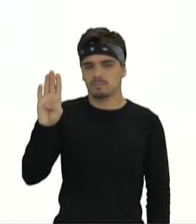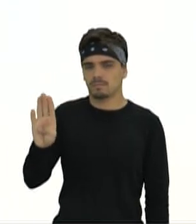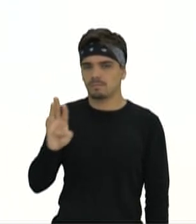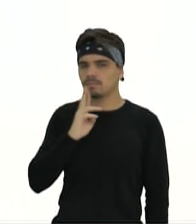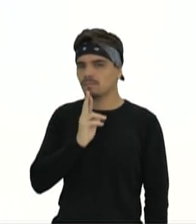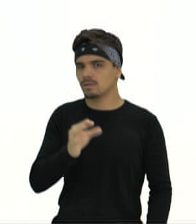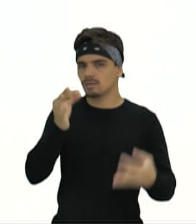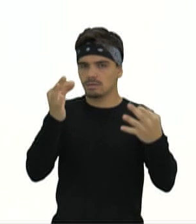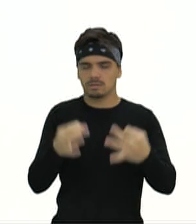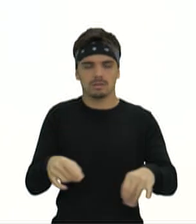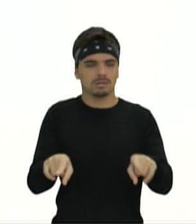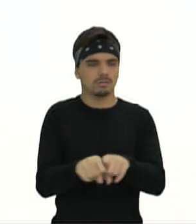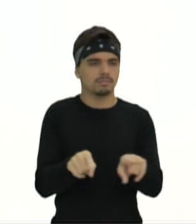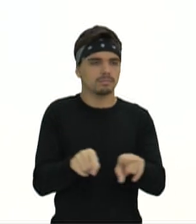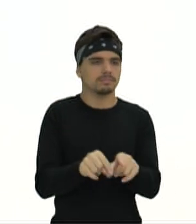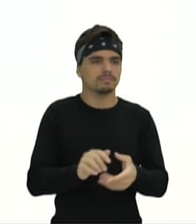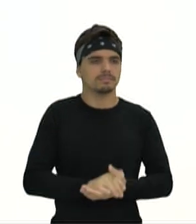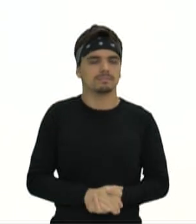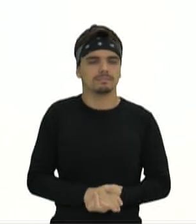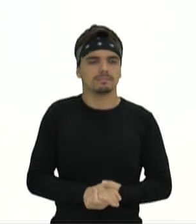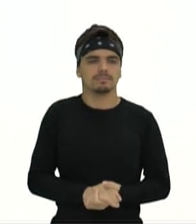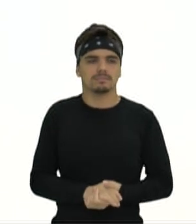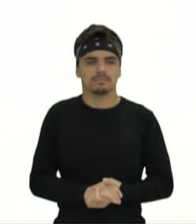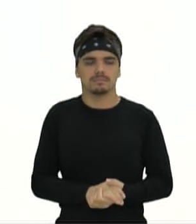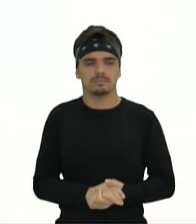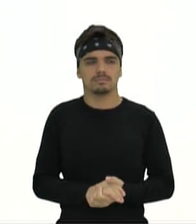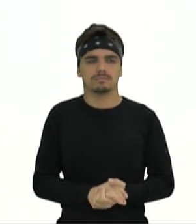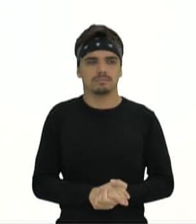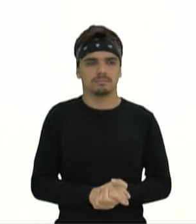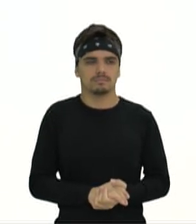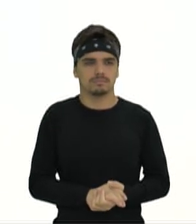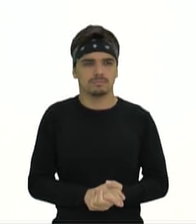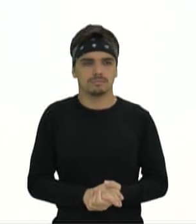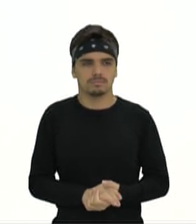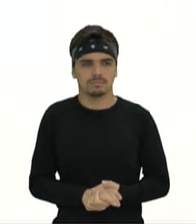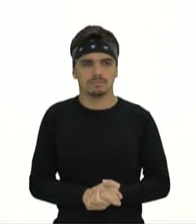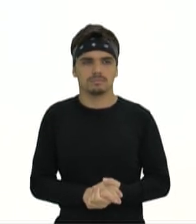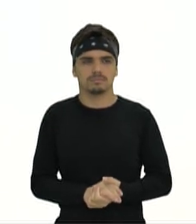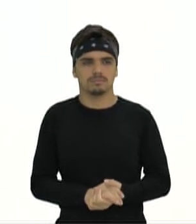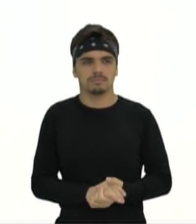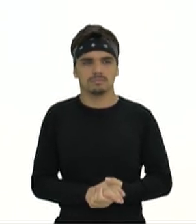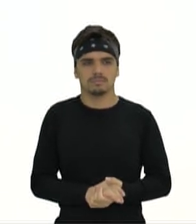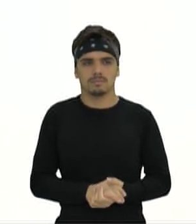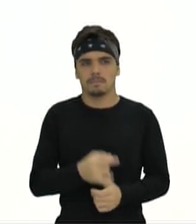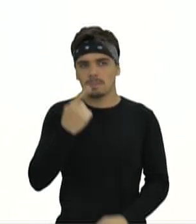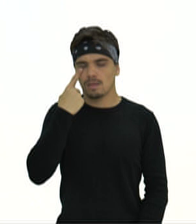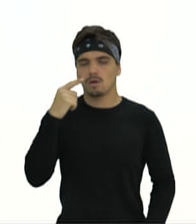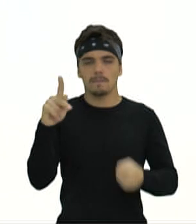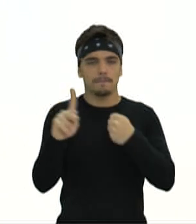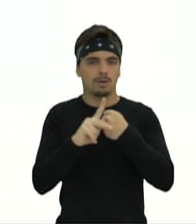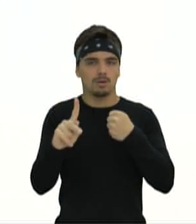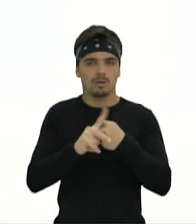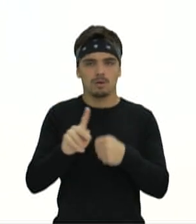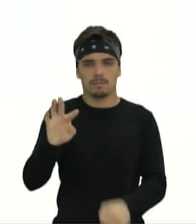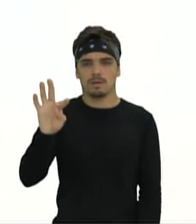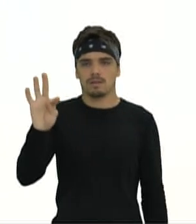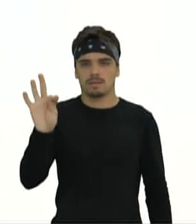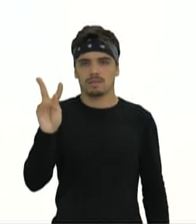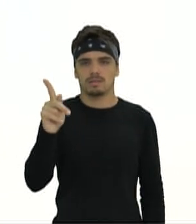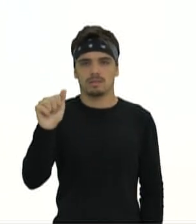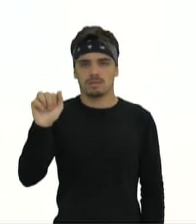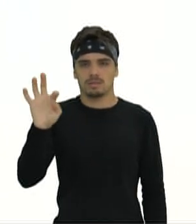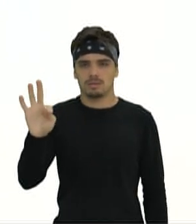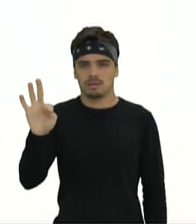B. Beleza? Can the pronoun be omitted? Esse pronome que está aqui, o that, ele pode ser omitido?